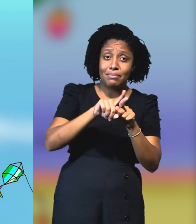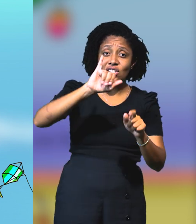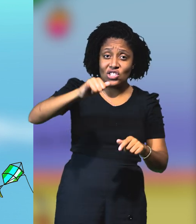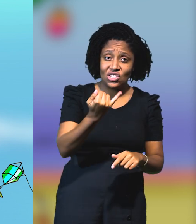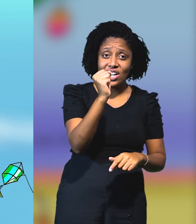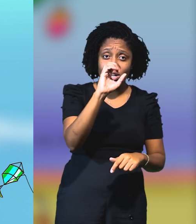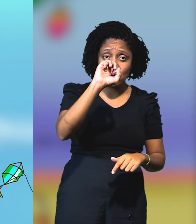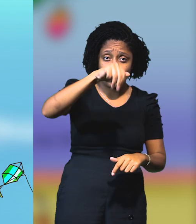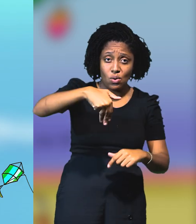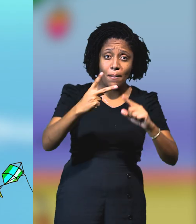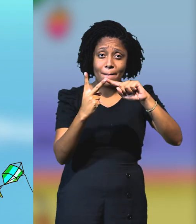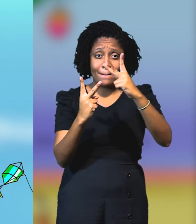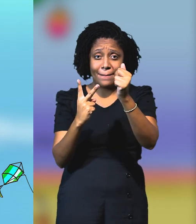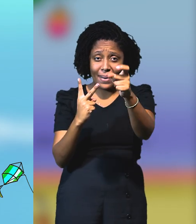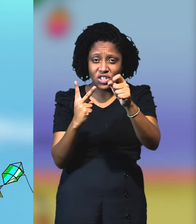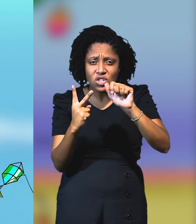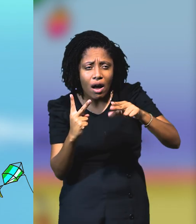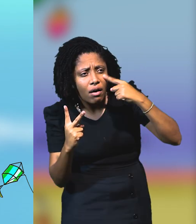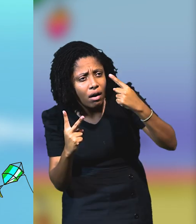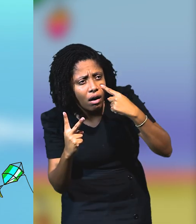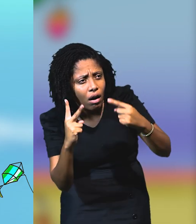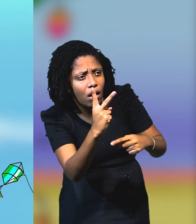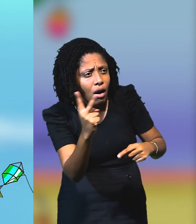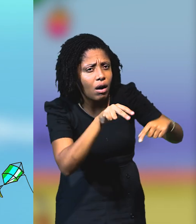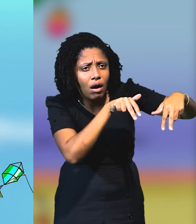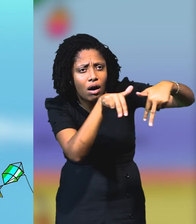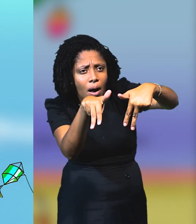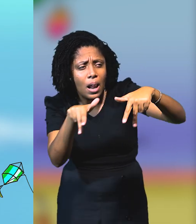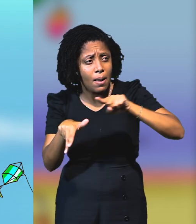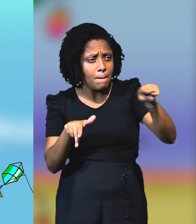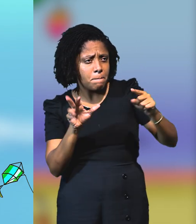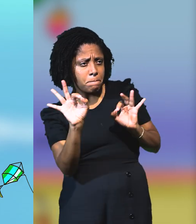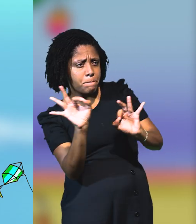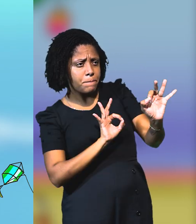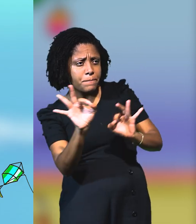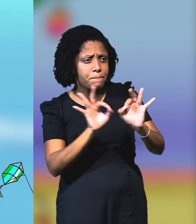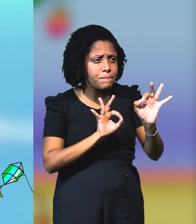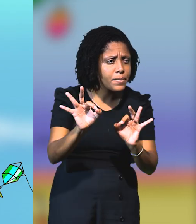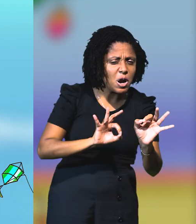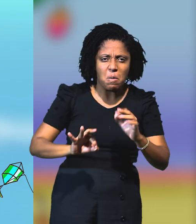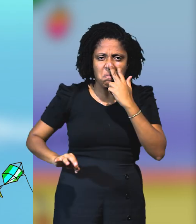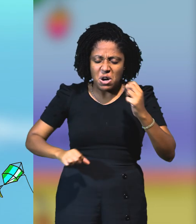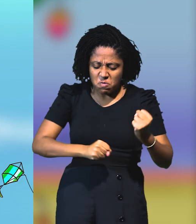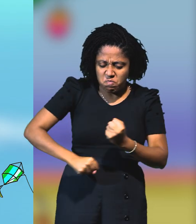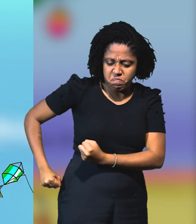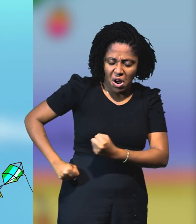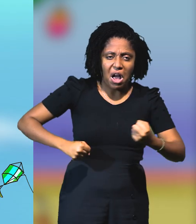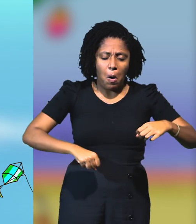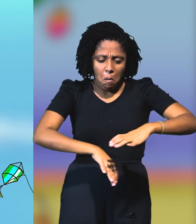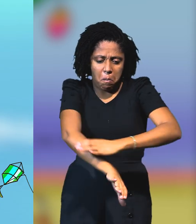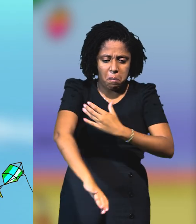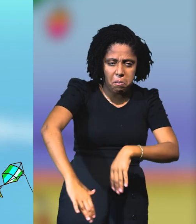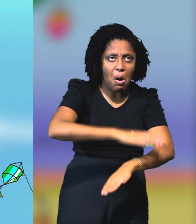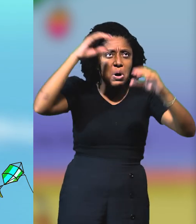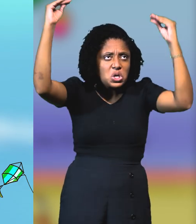e o seu pachá, que víamos passarem preparados como se fosse para a guerra, com